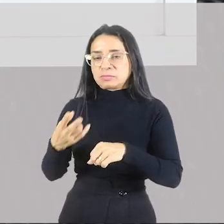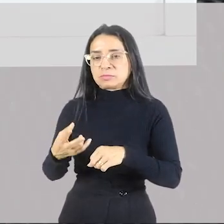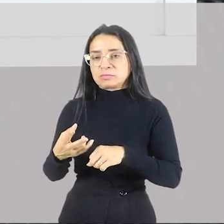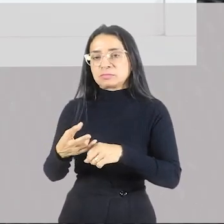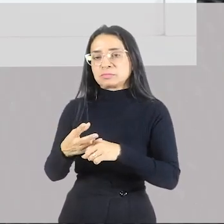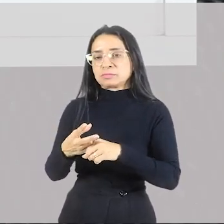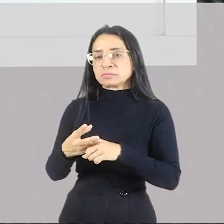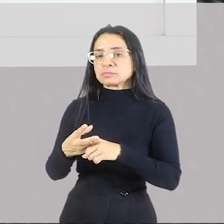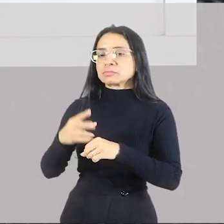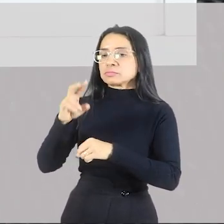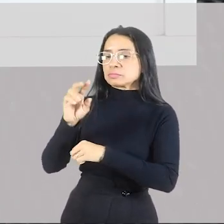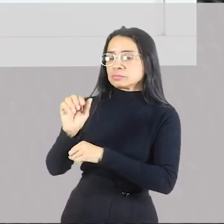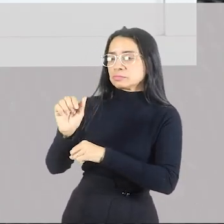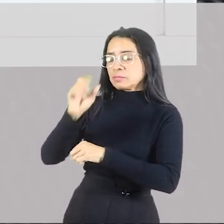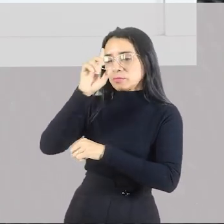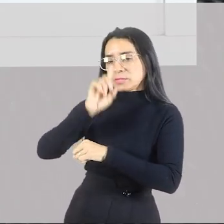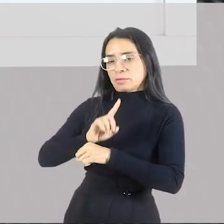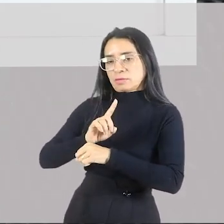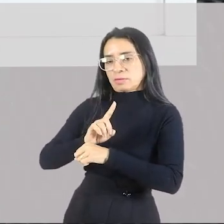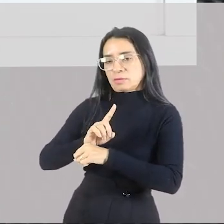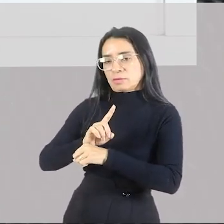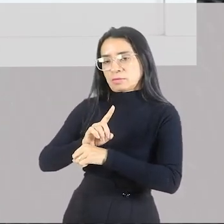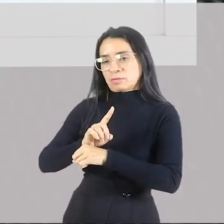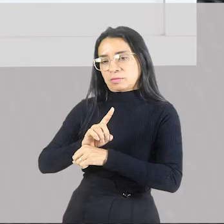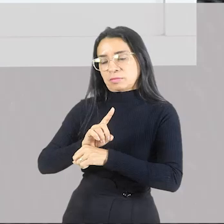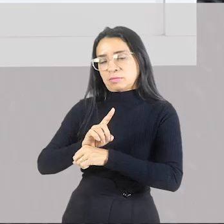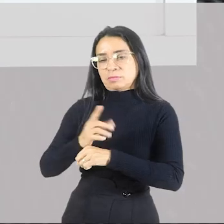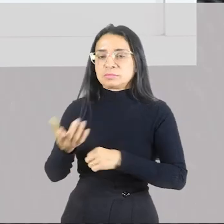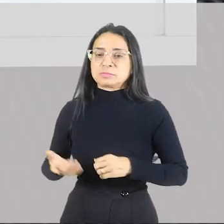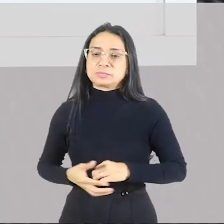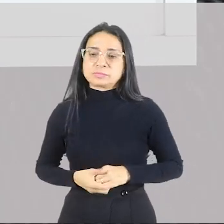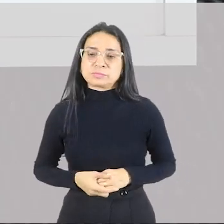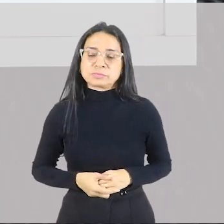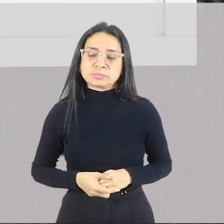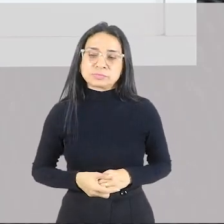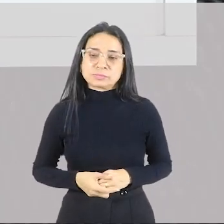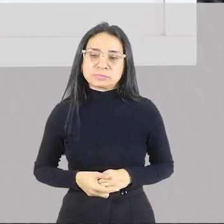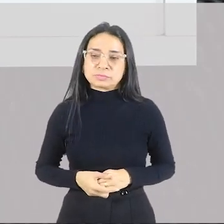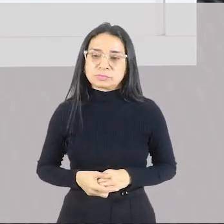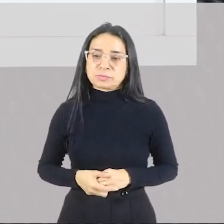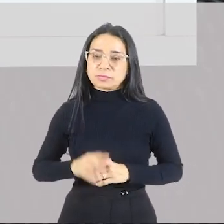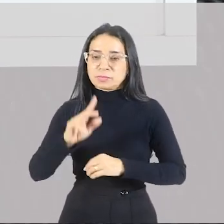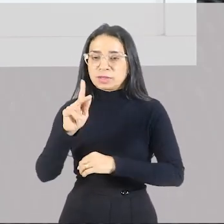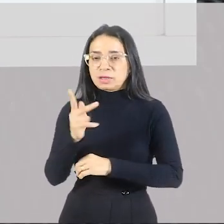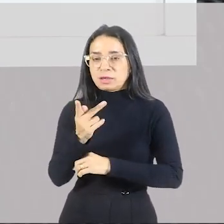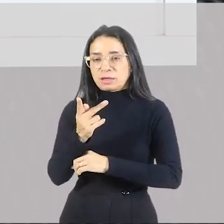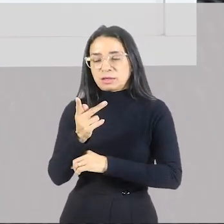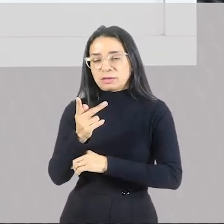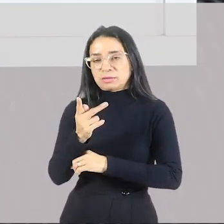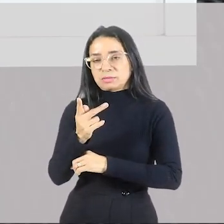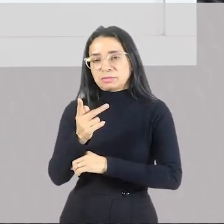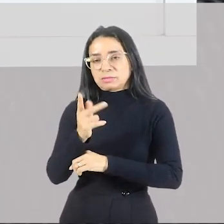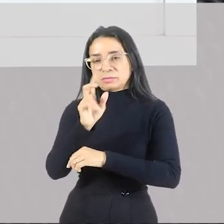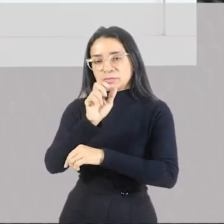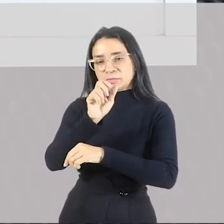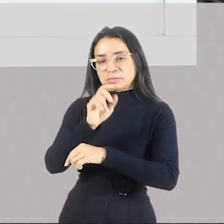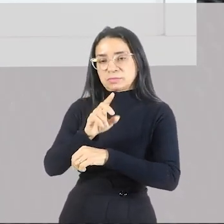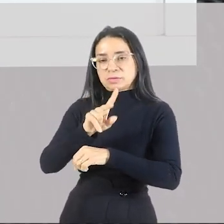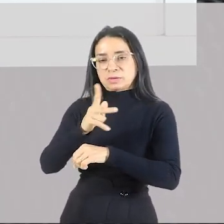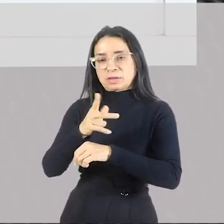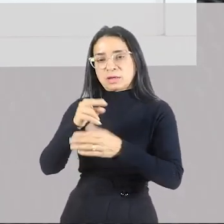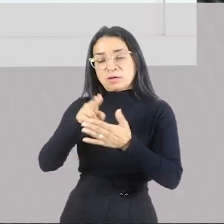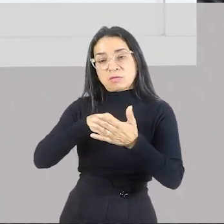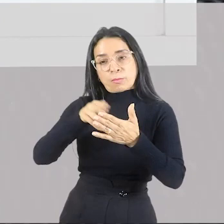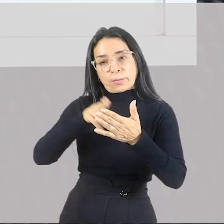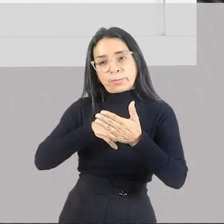e aqui amarela. Eu vou inverter. As moléculas de hidrogênio eu vou pintar